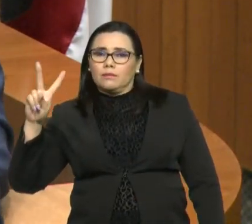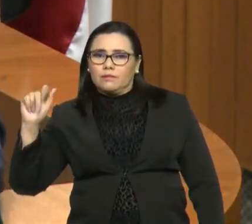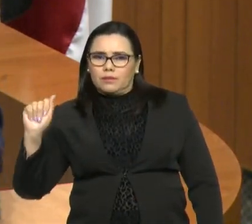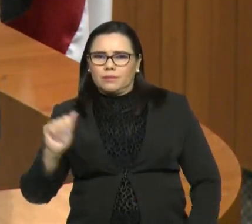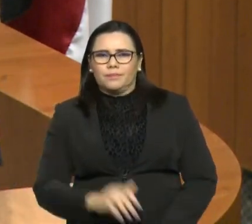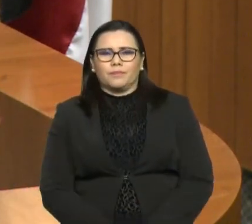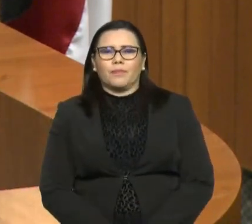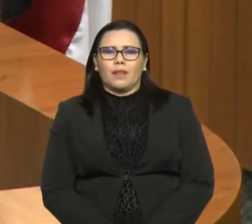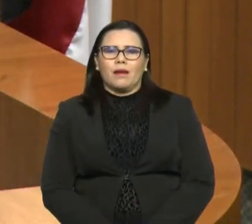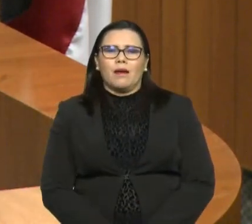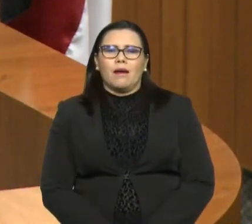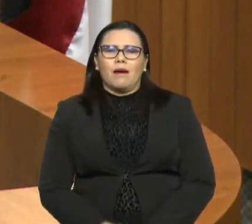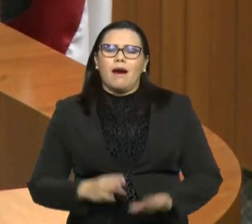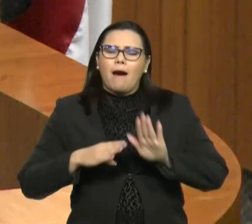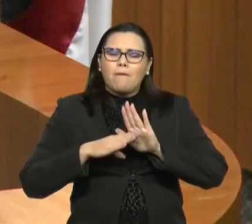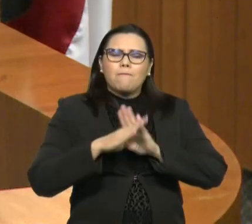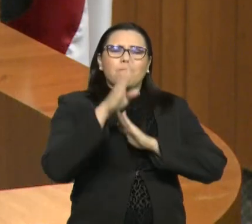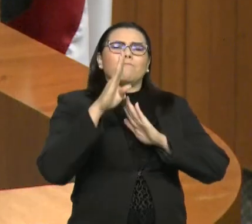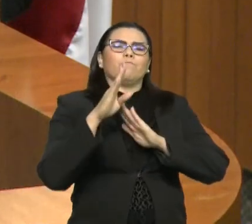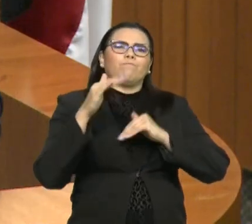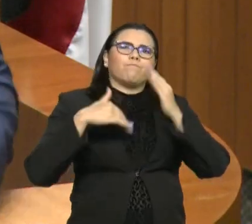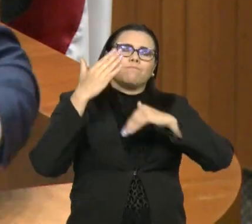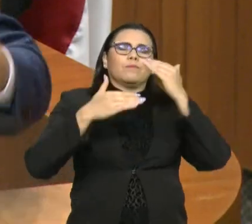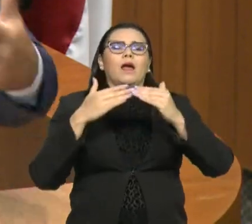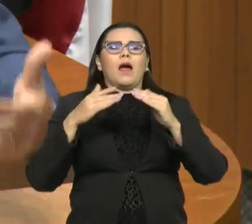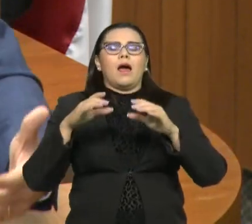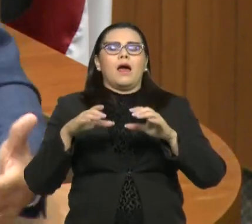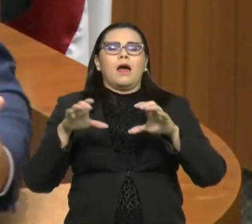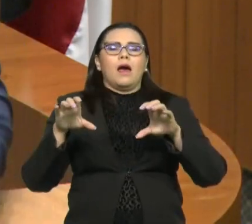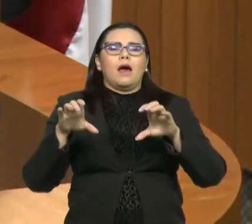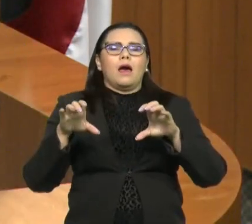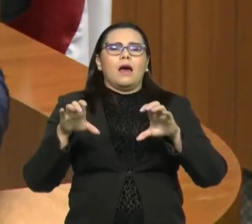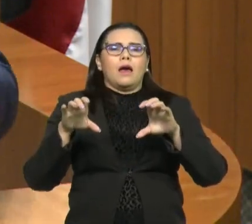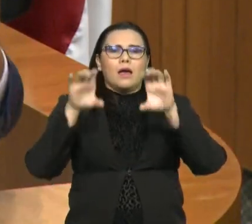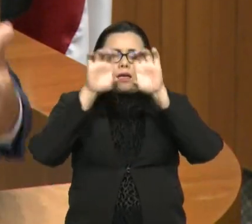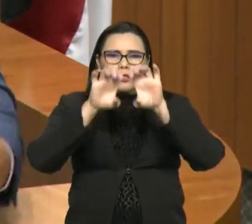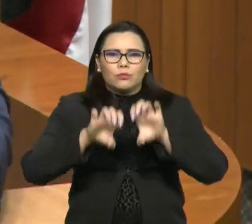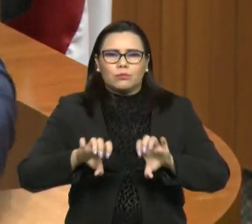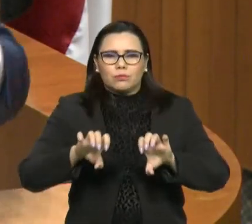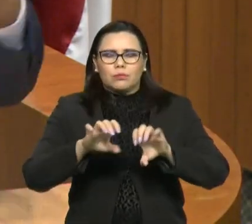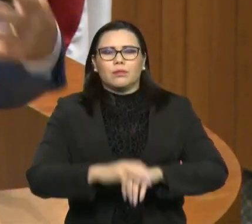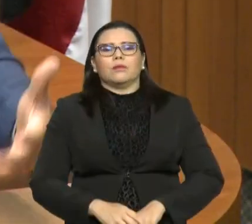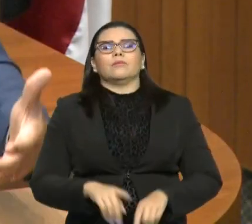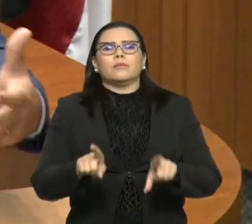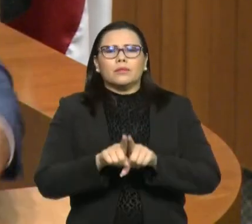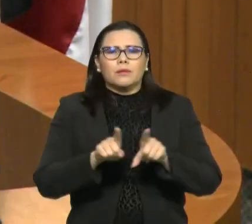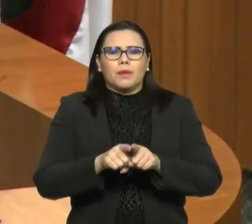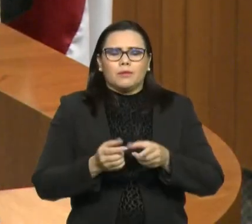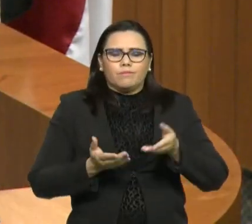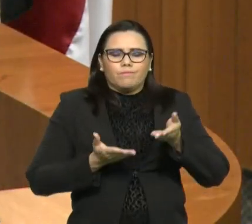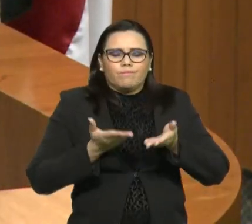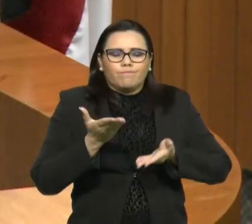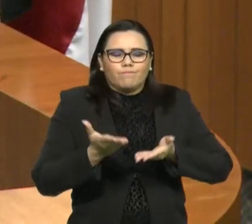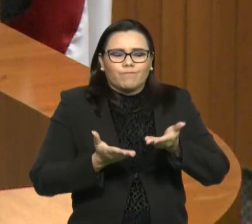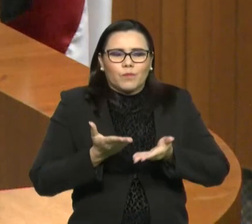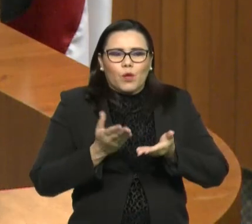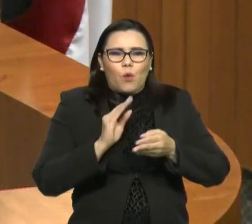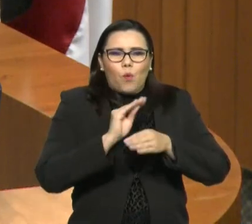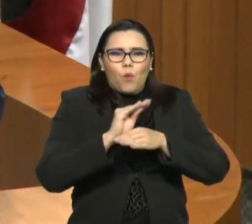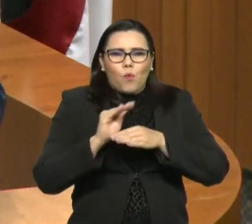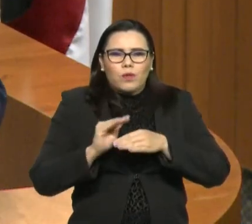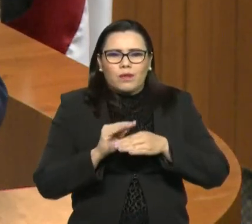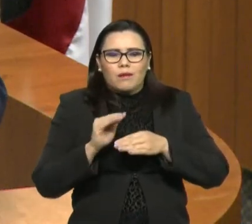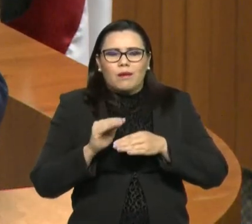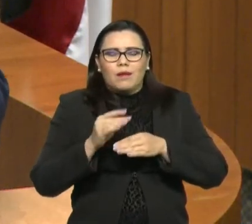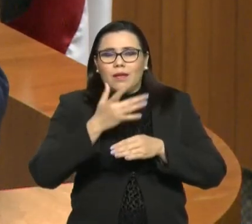município, como também avanços na parte da humanização, no cuidar, no tratar das pessoas